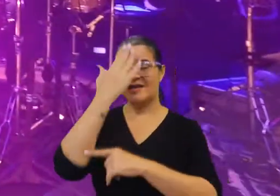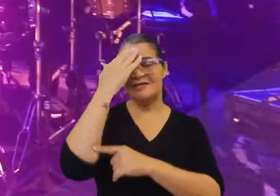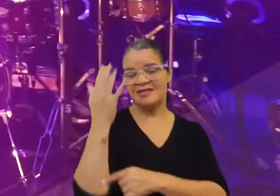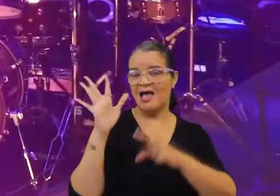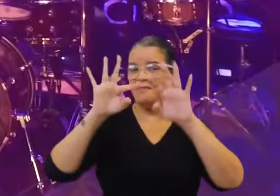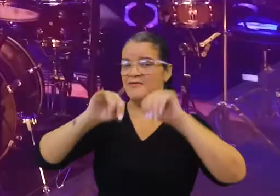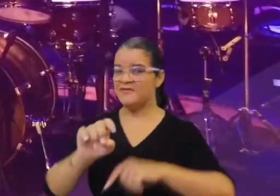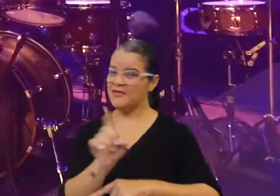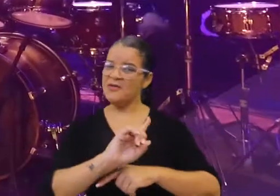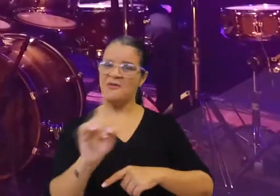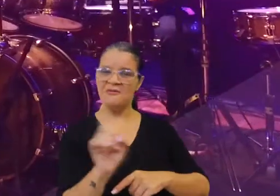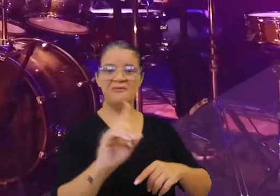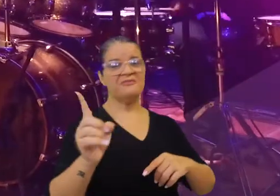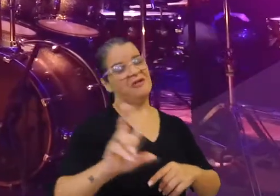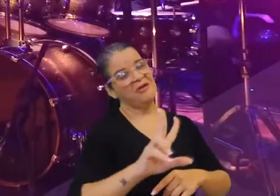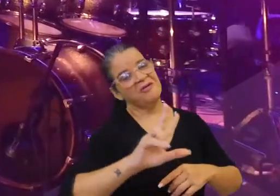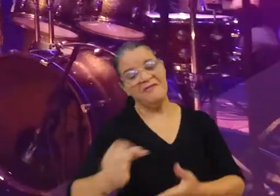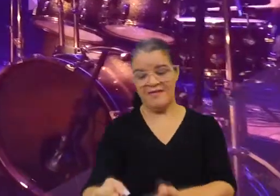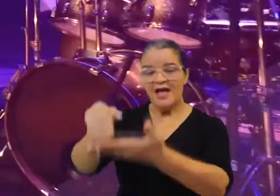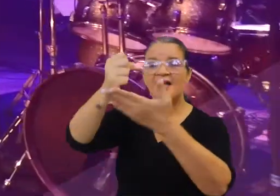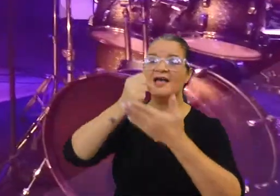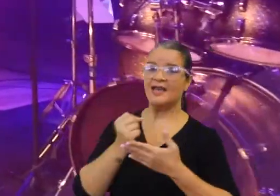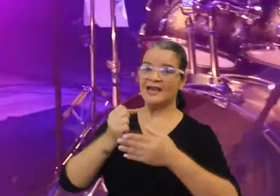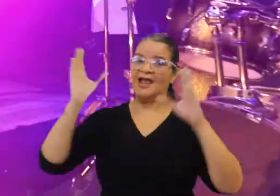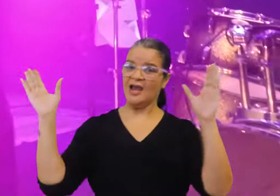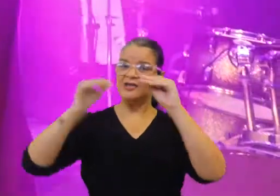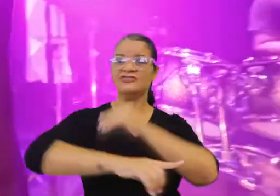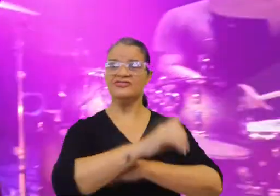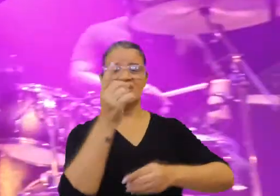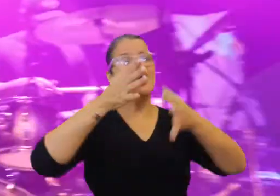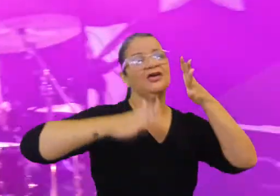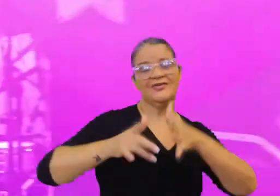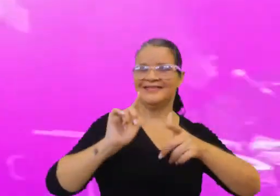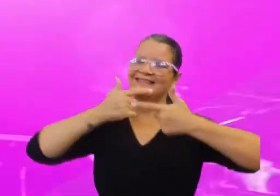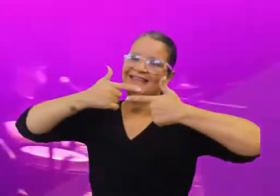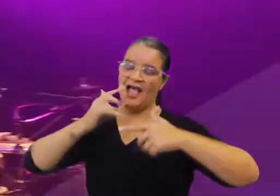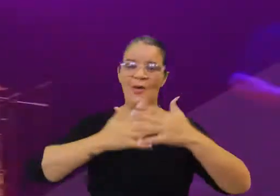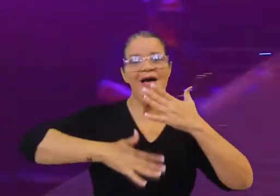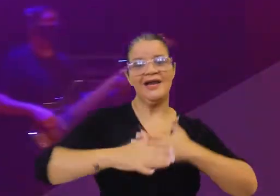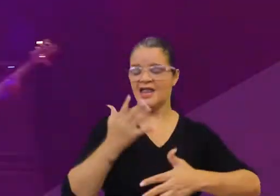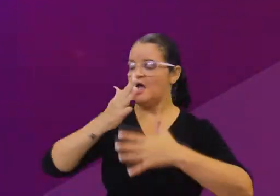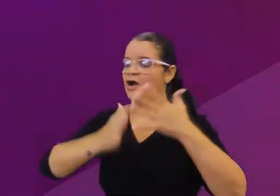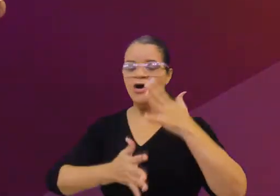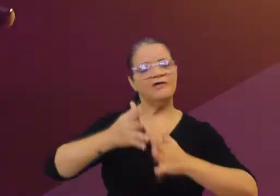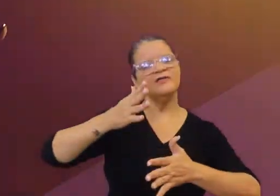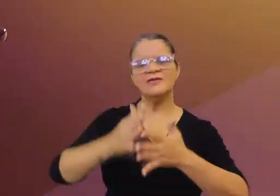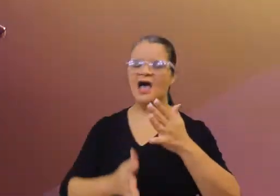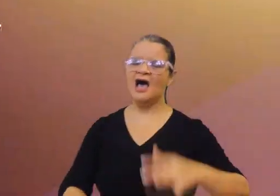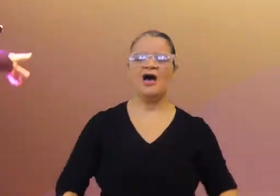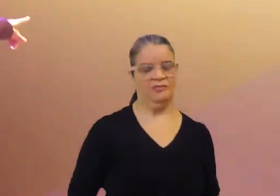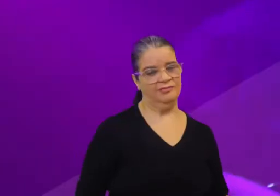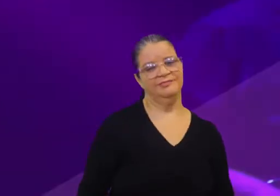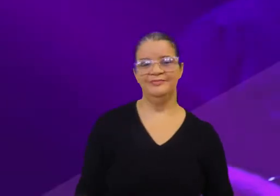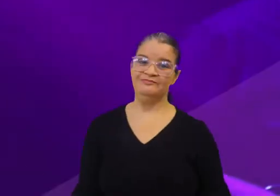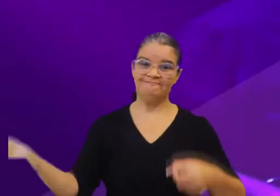um sim ou não, que vá me amparar na noite ou dia, chore ou ria, calmaria a